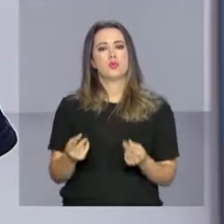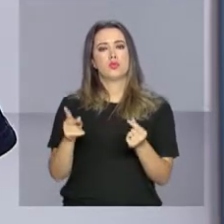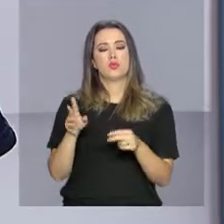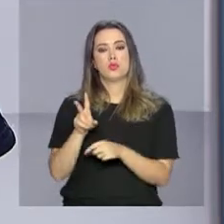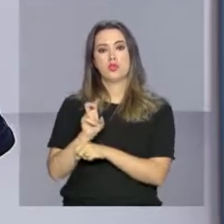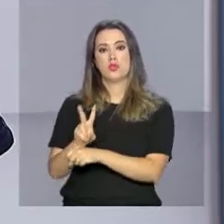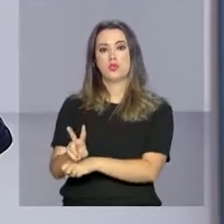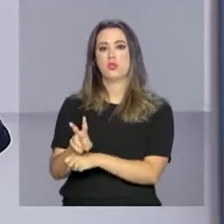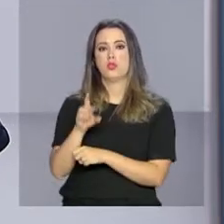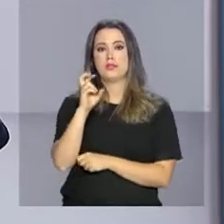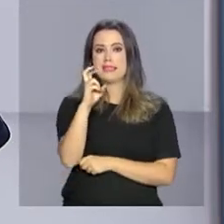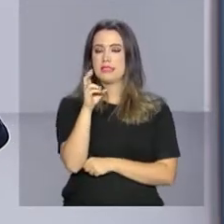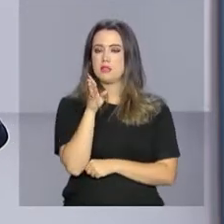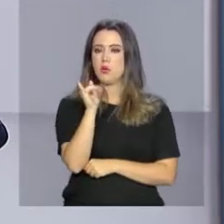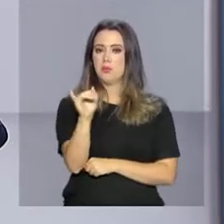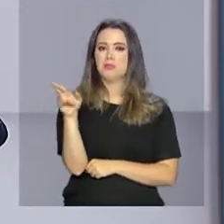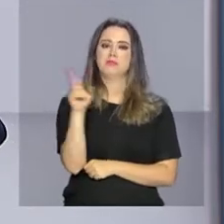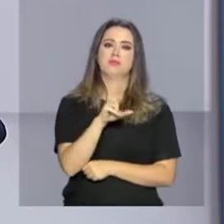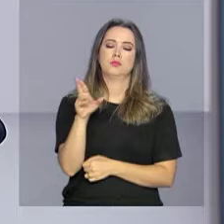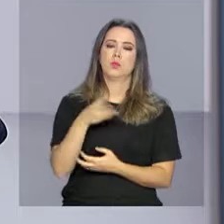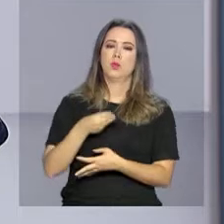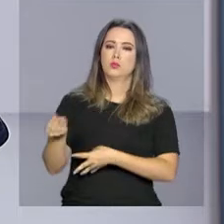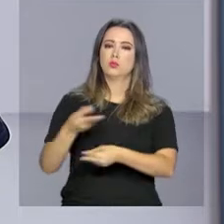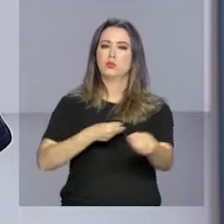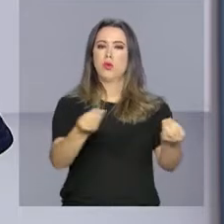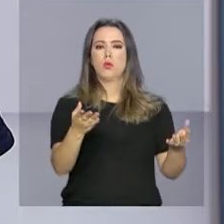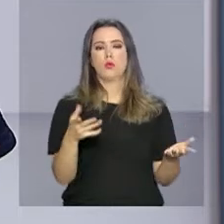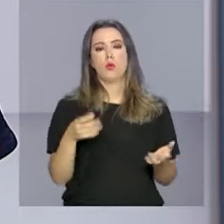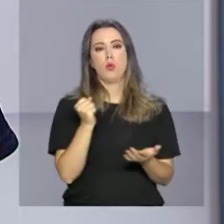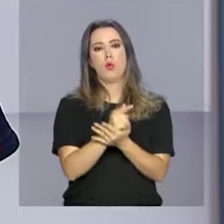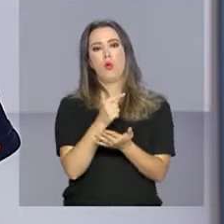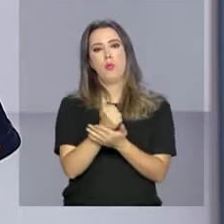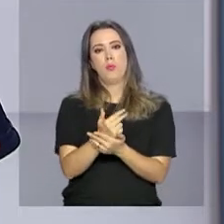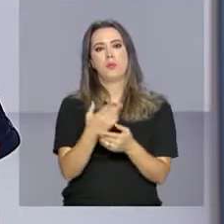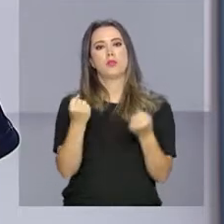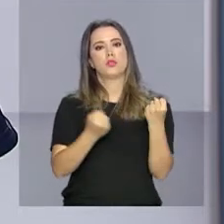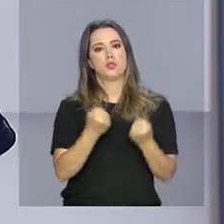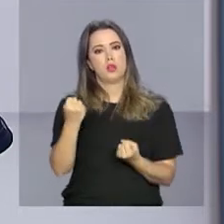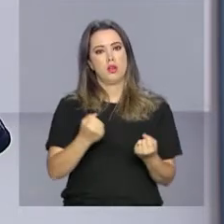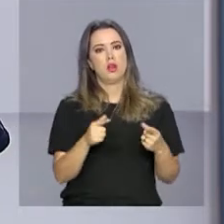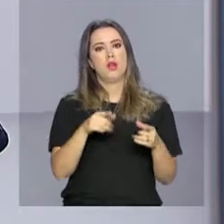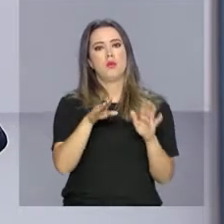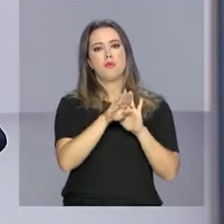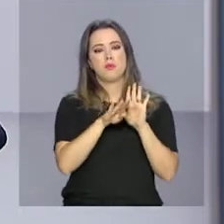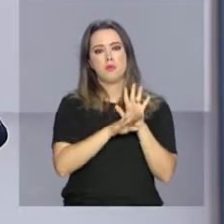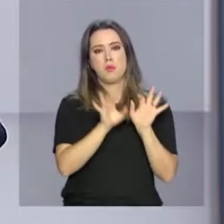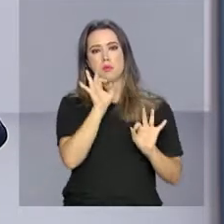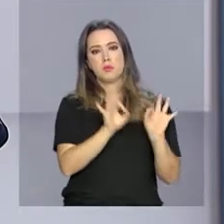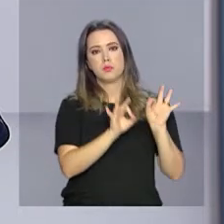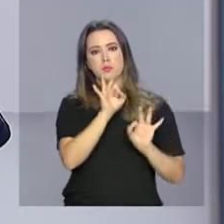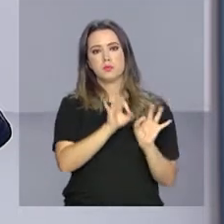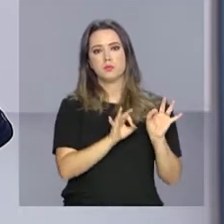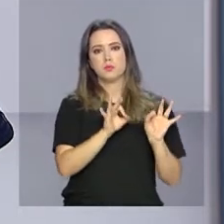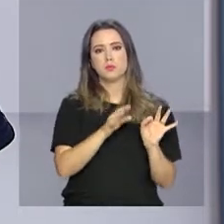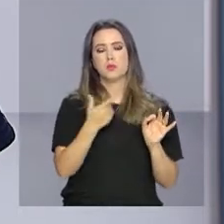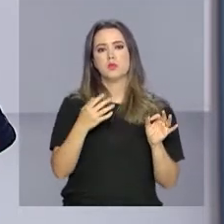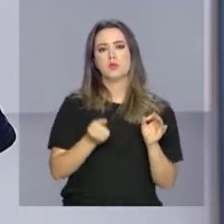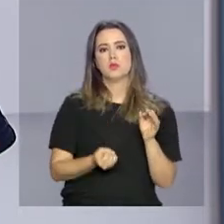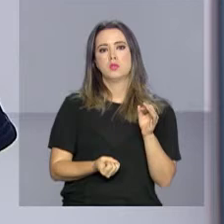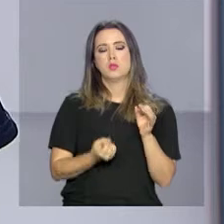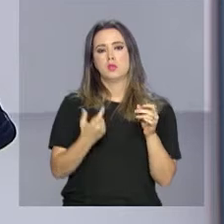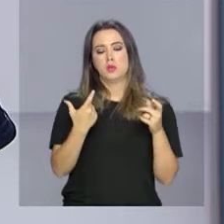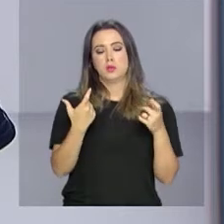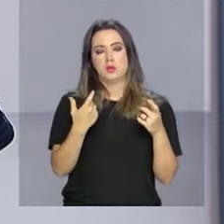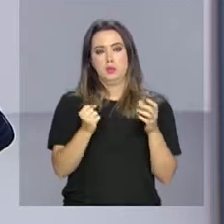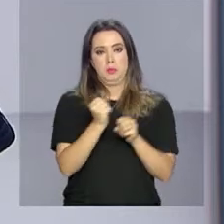de R$ 5 bilhões que serão distribuídos entre aquisição de equipamentos e projetos estruturantes, como a implantação de